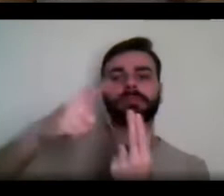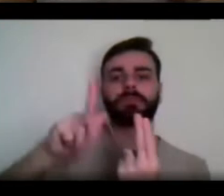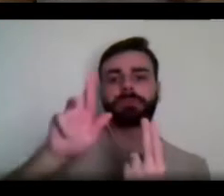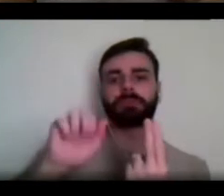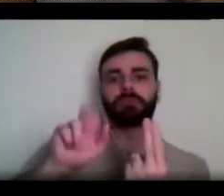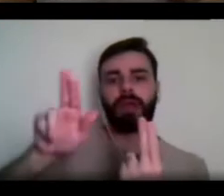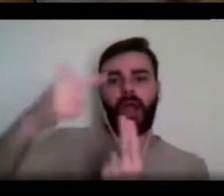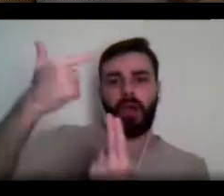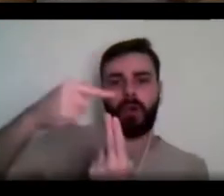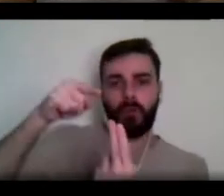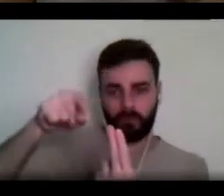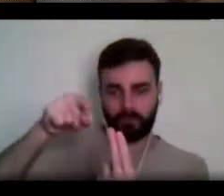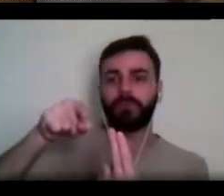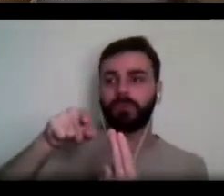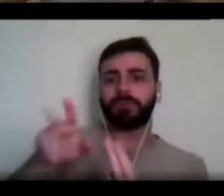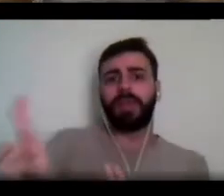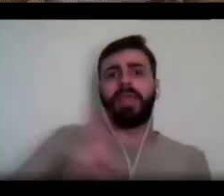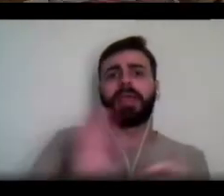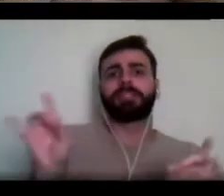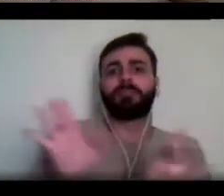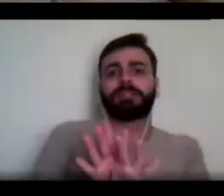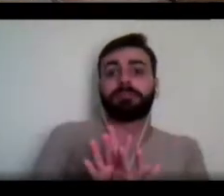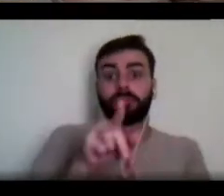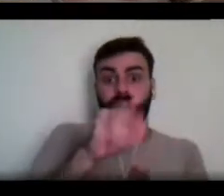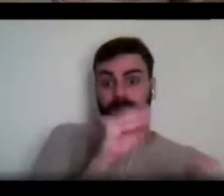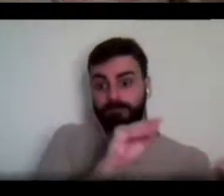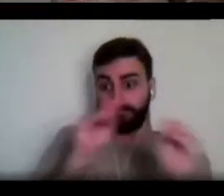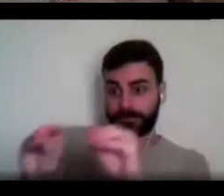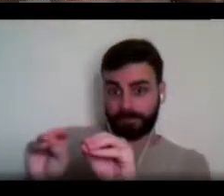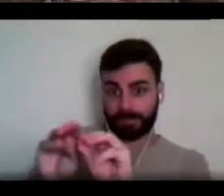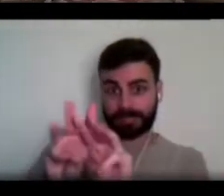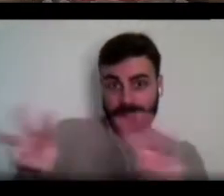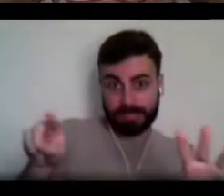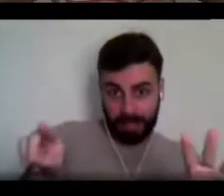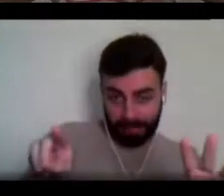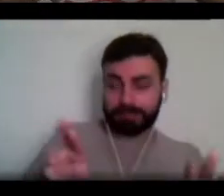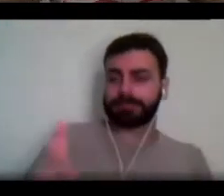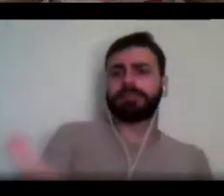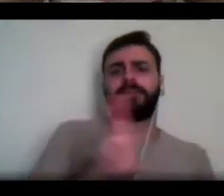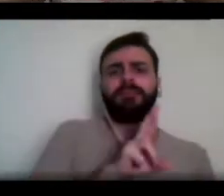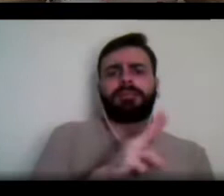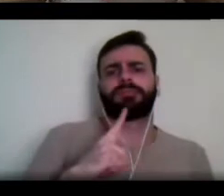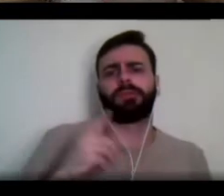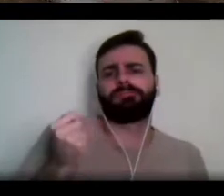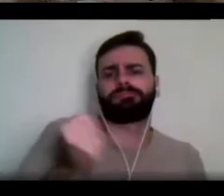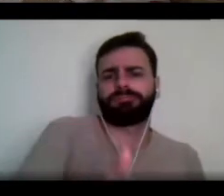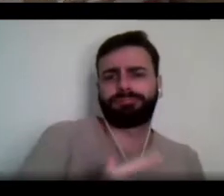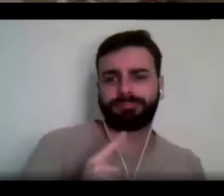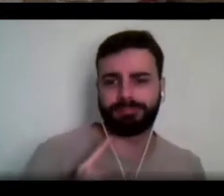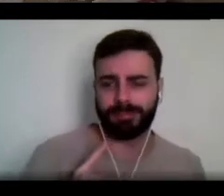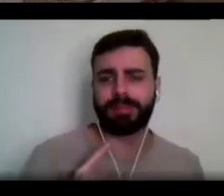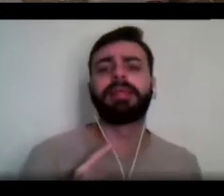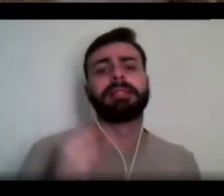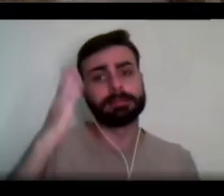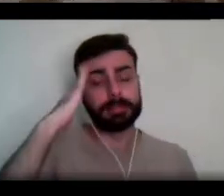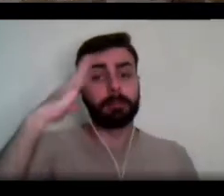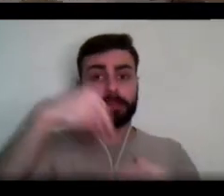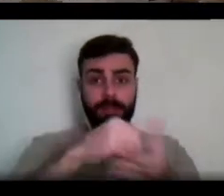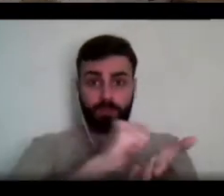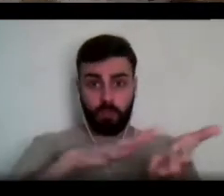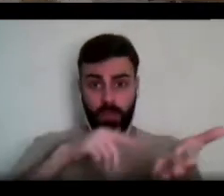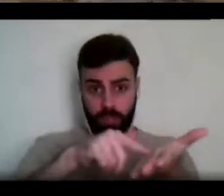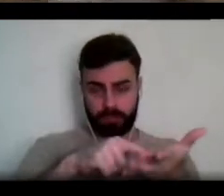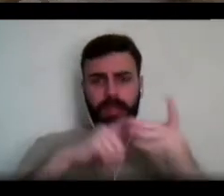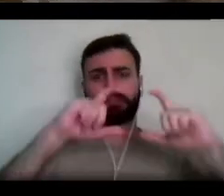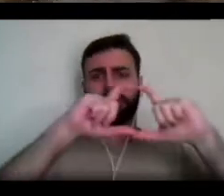aqui, né? E às vezes demora um pouco. No fim, a gente sempre tem que montar a equação para ela ficar do